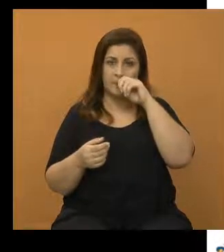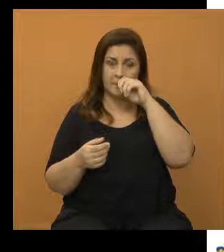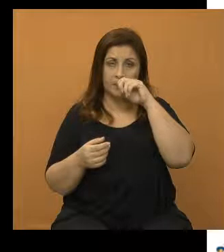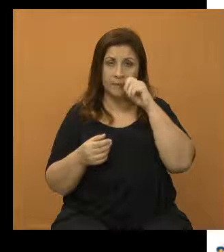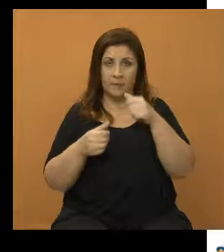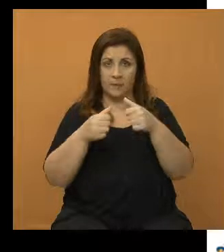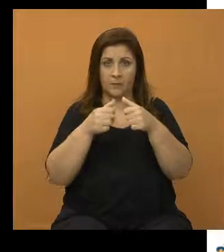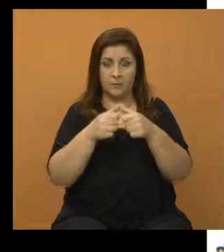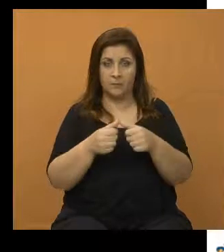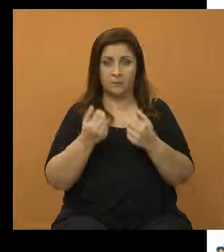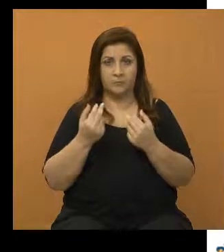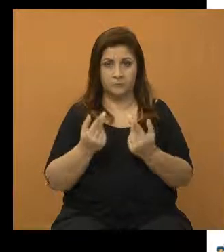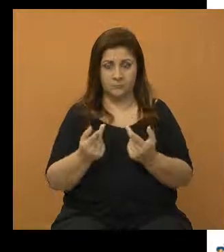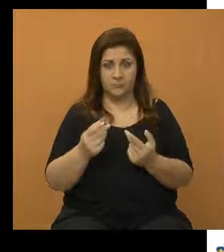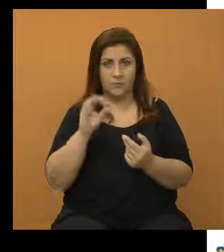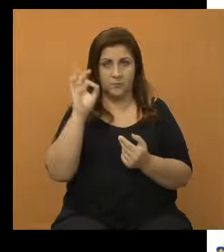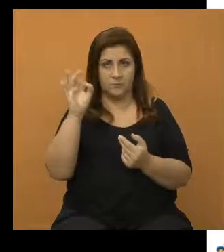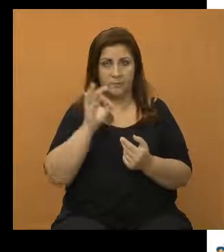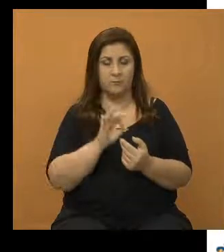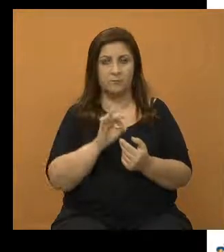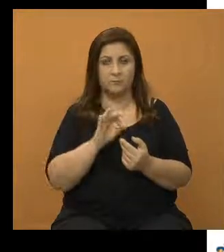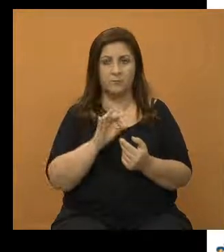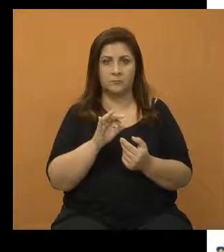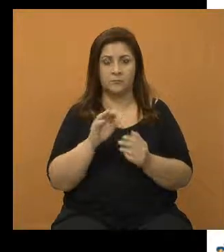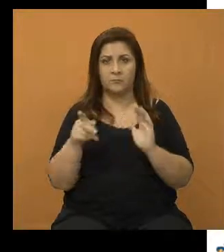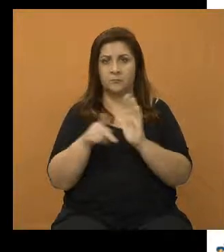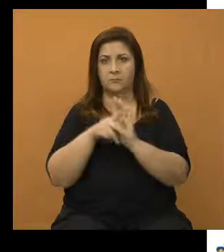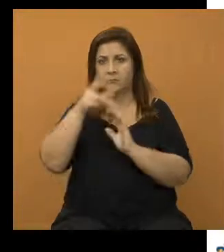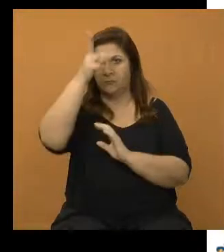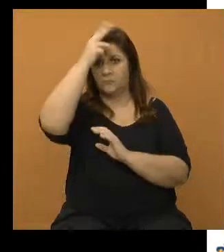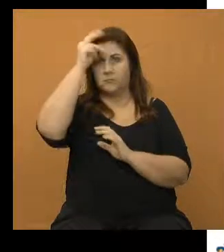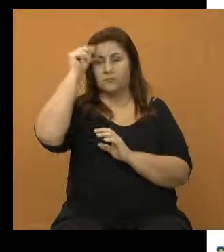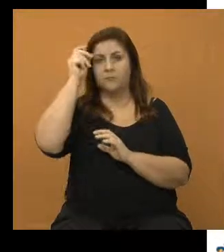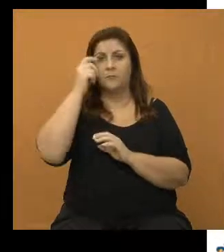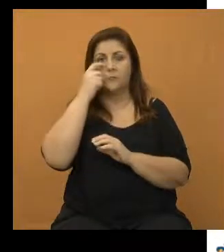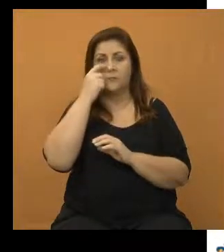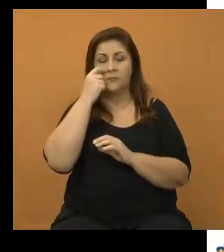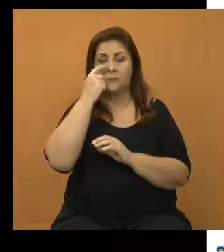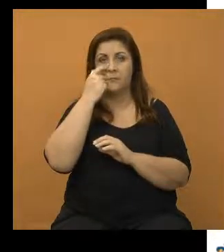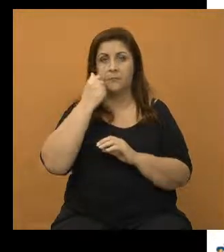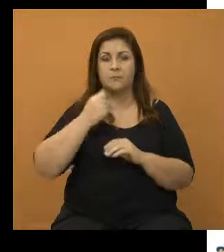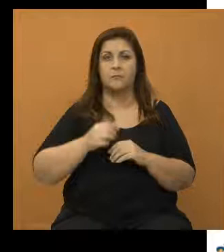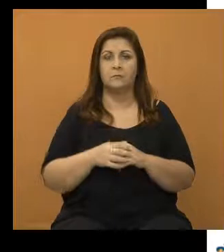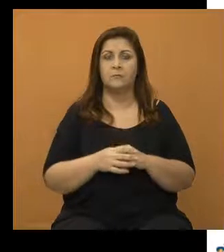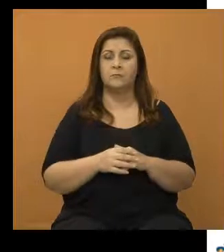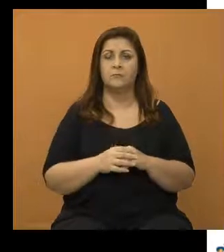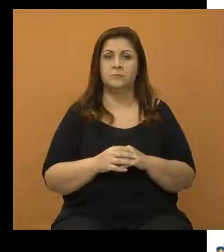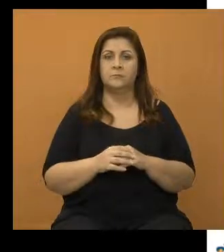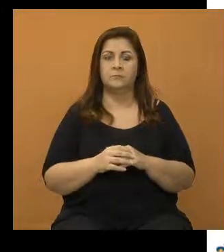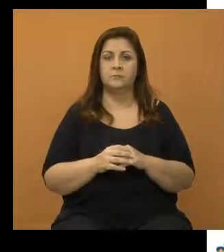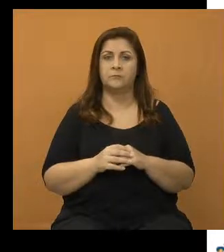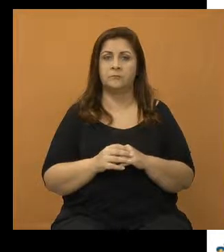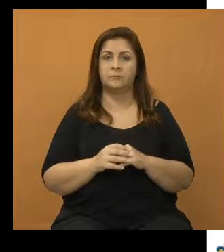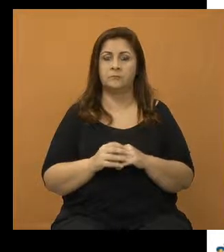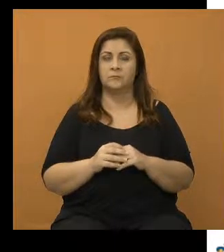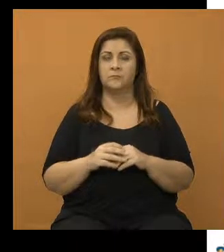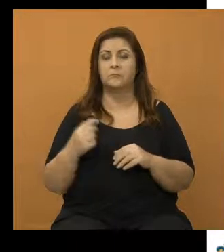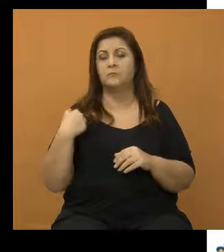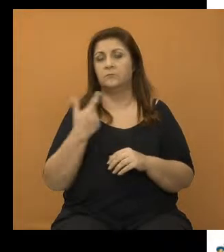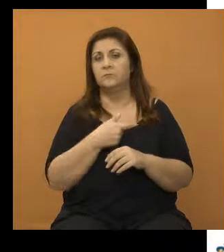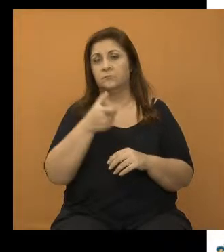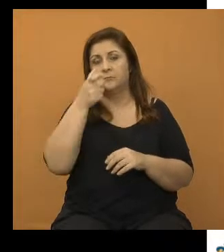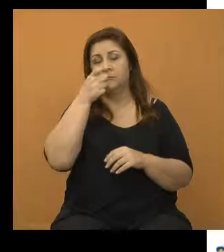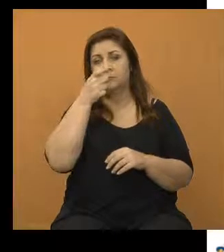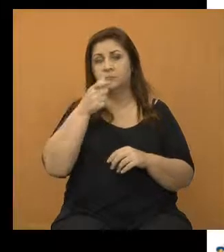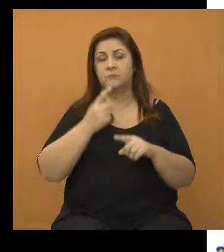percentagem do município, quanto que o município teve um aumento do percentual do ISS arrecadado no Estado, então a gente está considerando